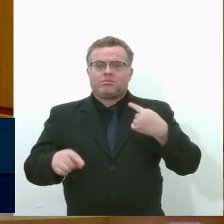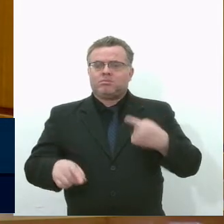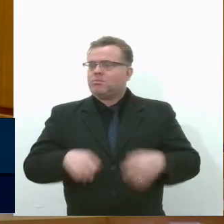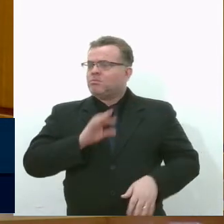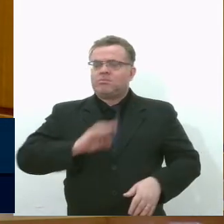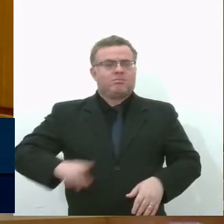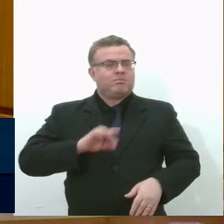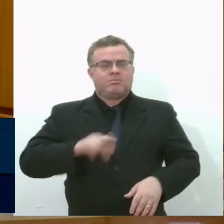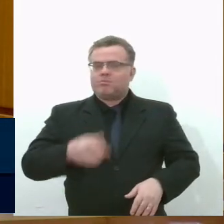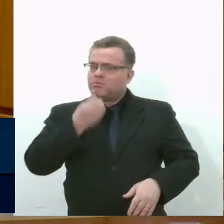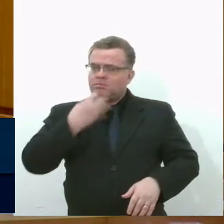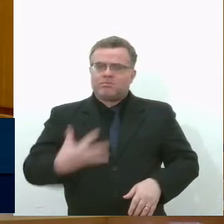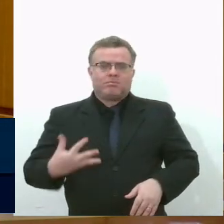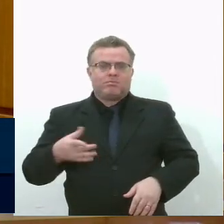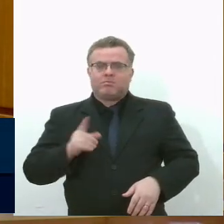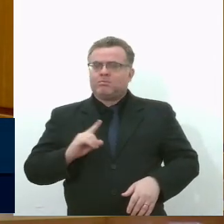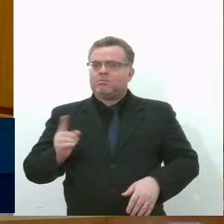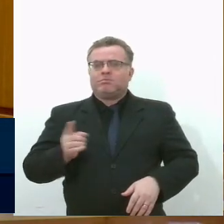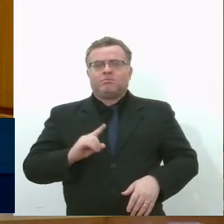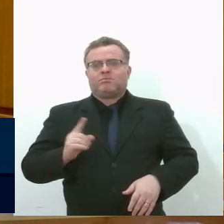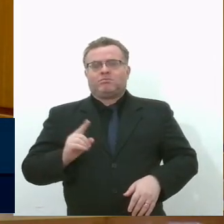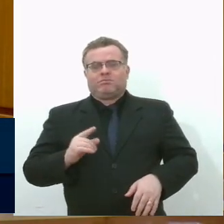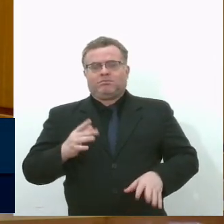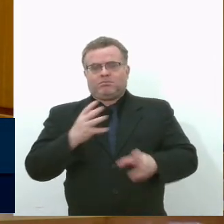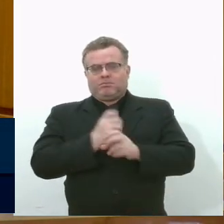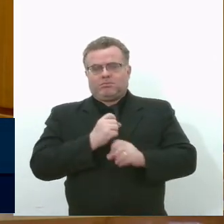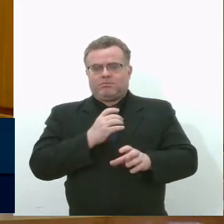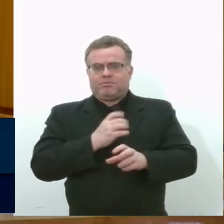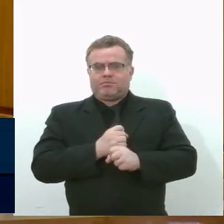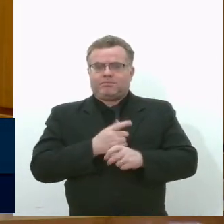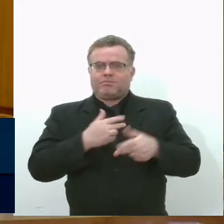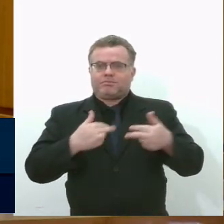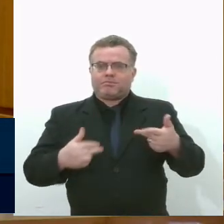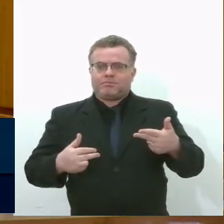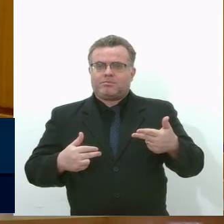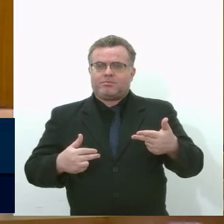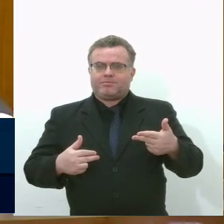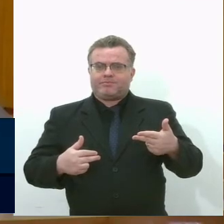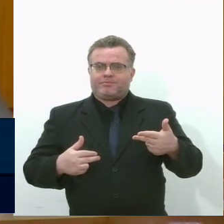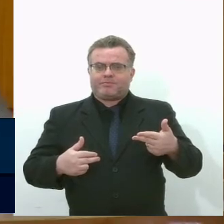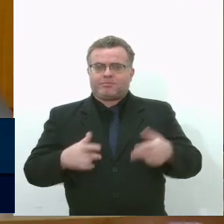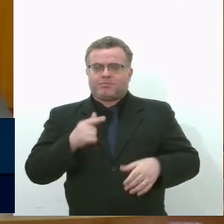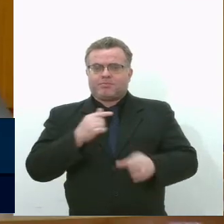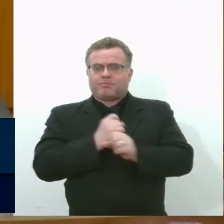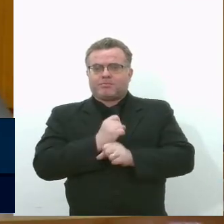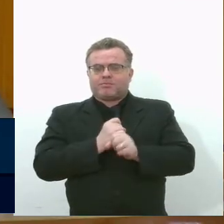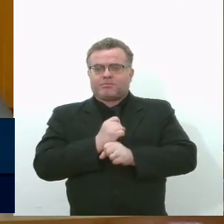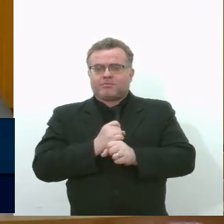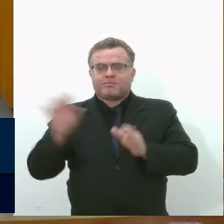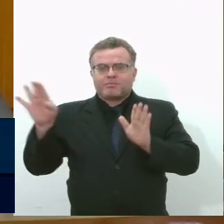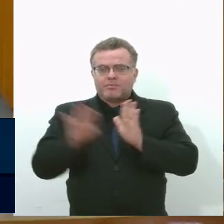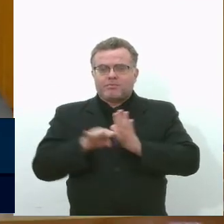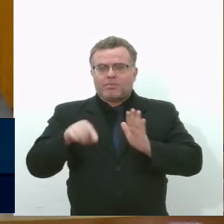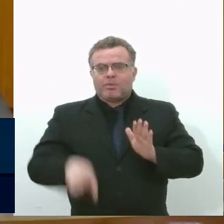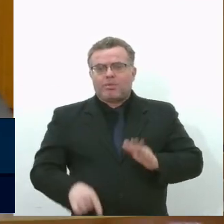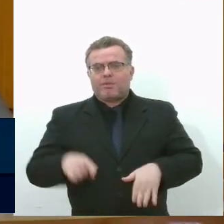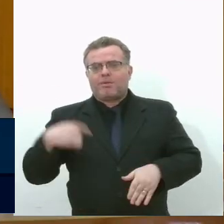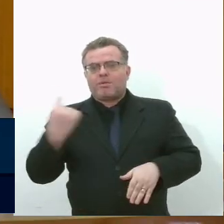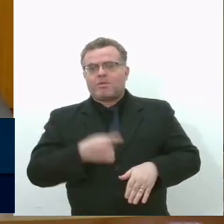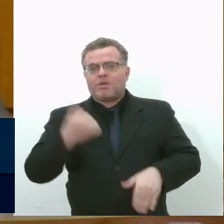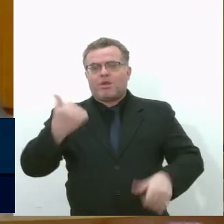não é razoável as contas de 7 anos não chegar aqui para esta casa cumprir o seu